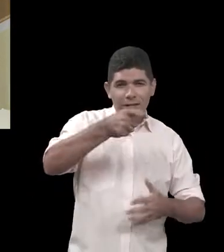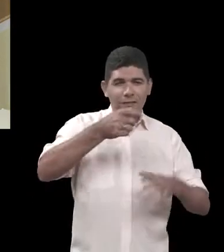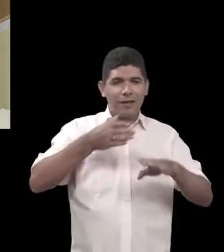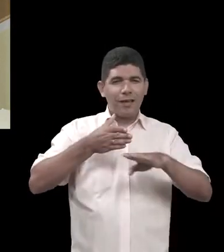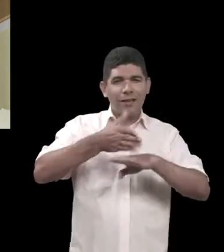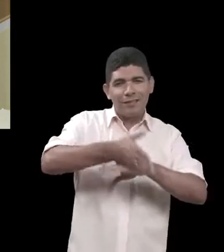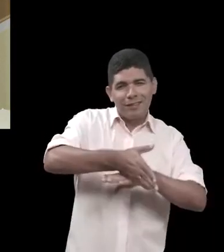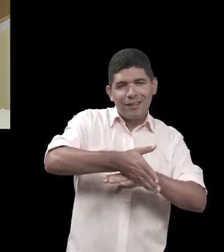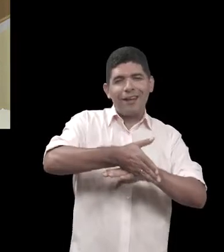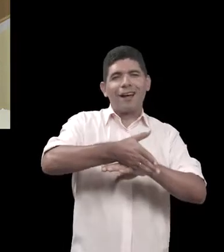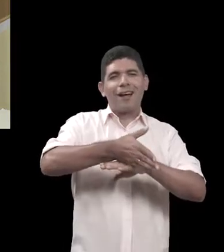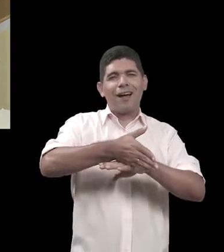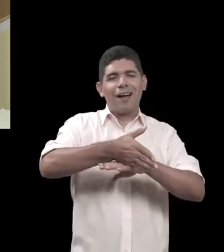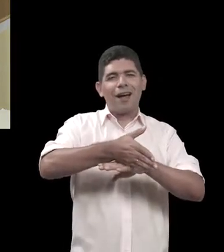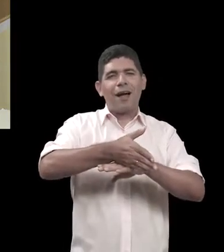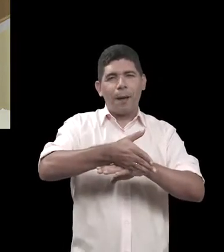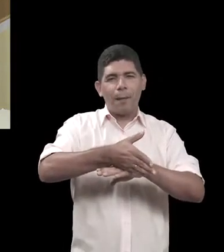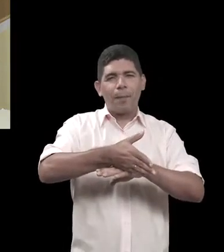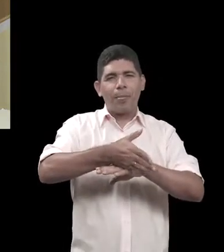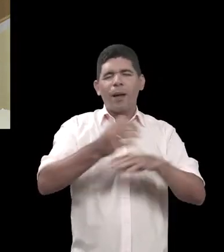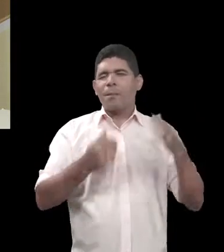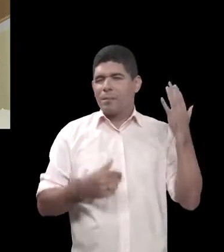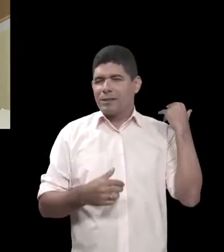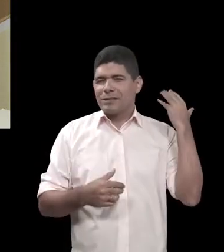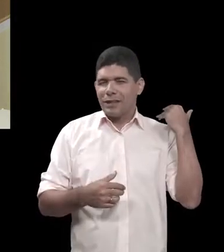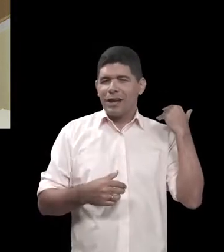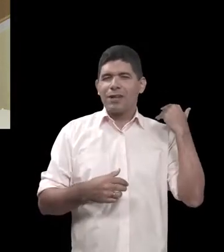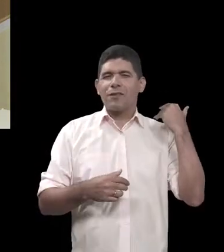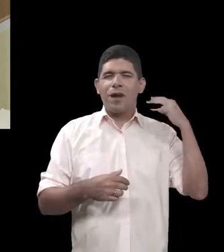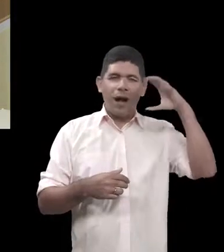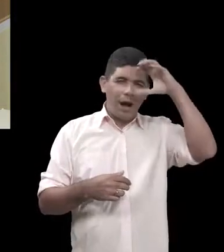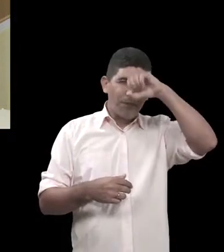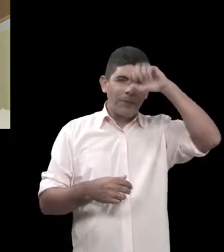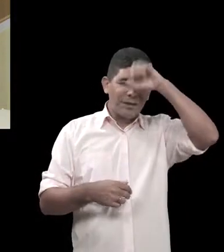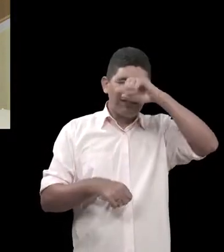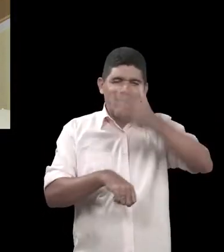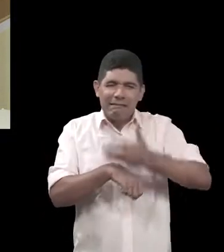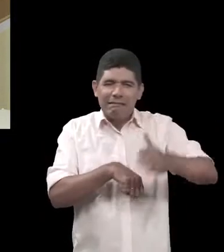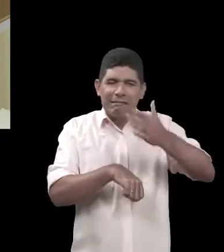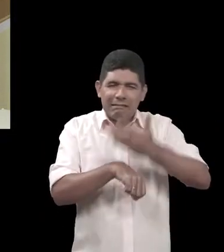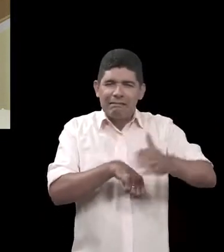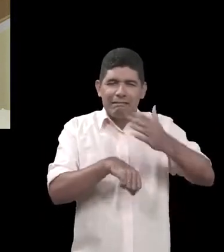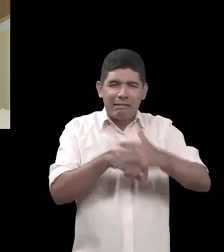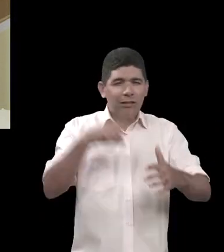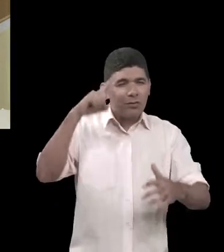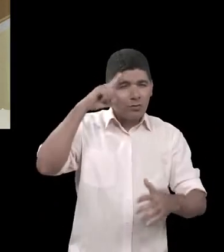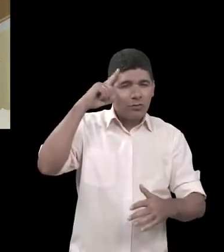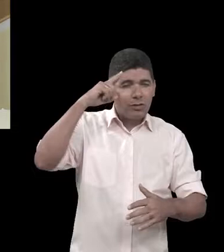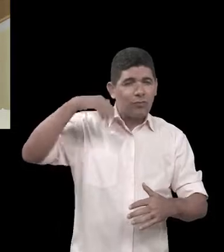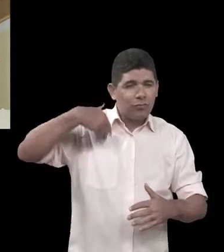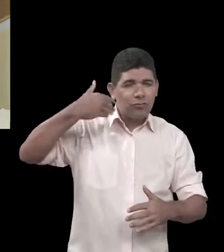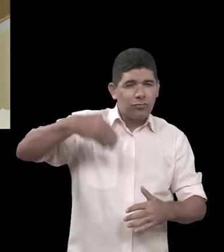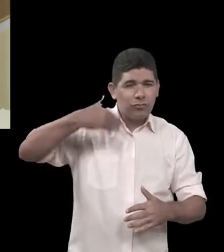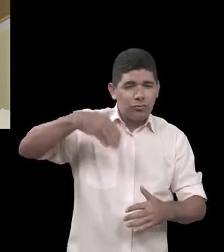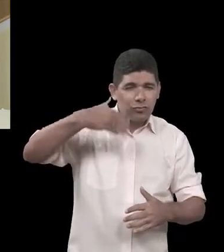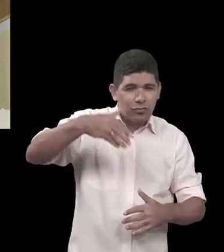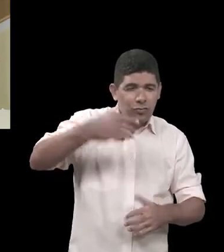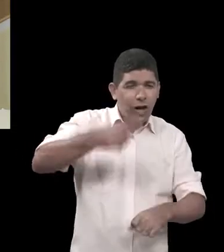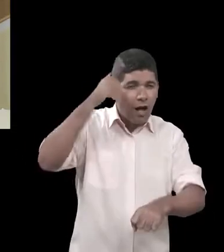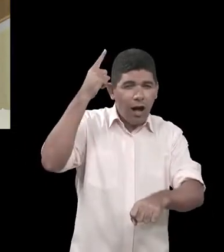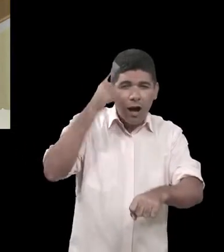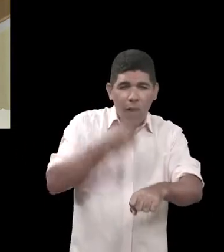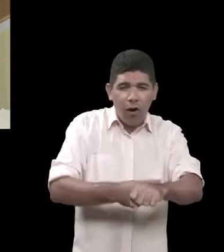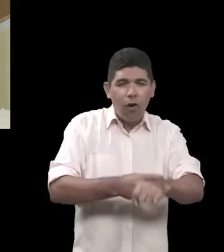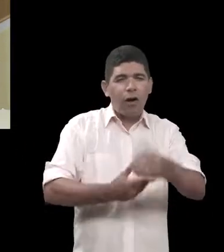era você aprendia na prática mesmo do dia a dia. É necessidade, né? Livros, era. Utilidade de comunicação mesmo. Surgia a necessidade de